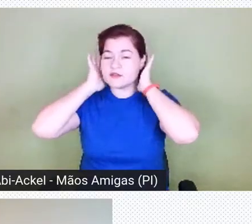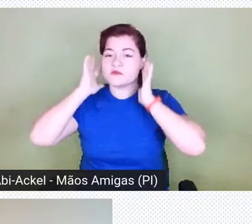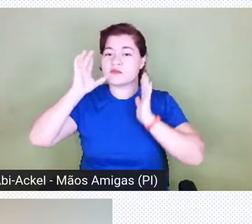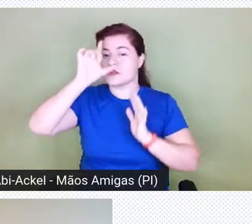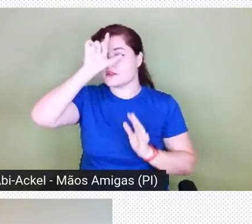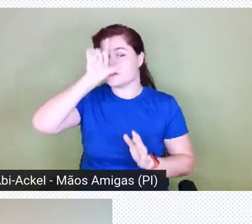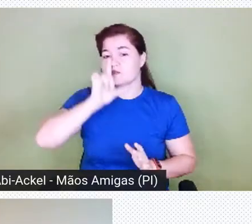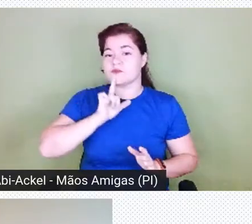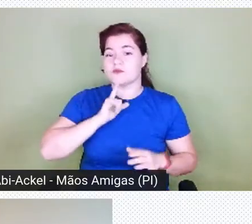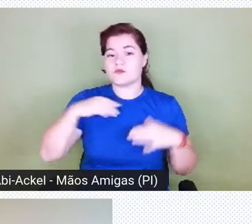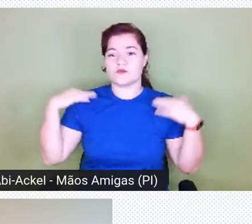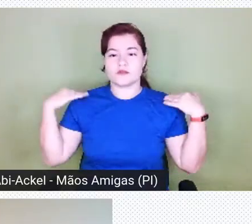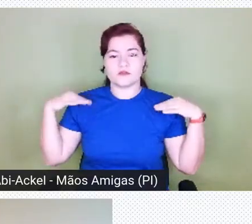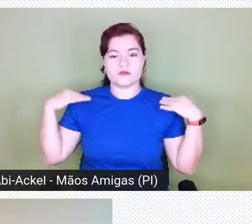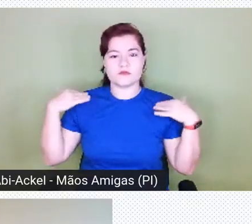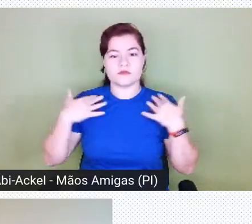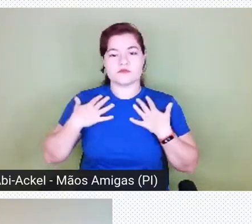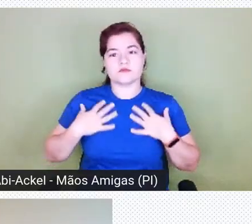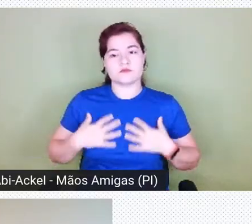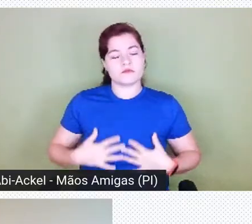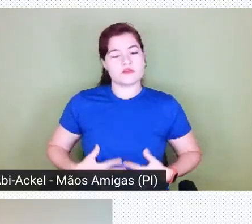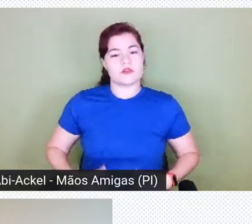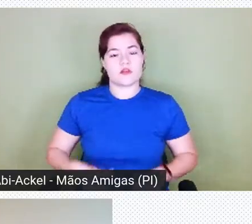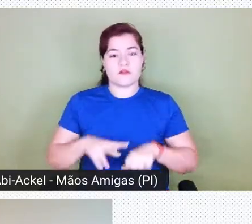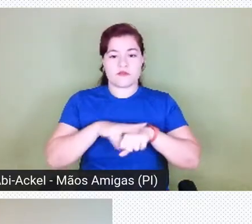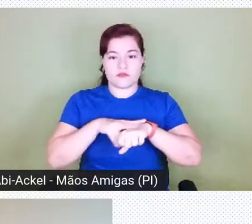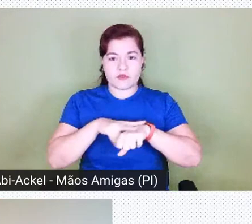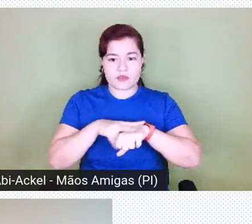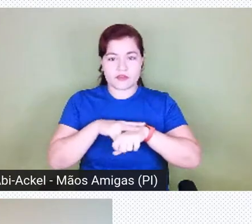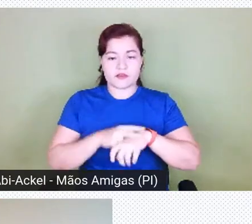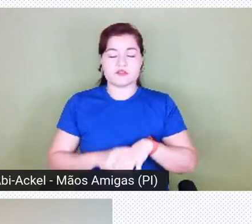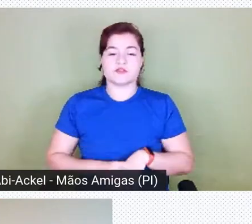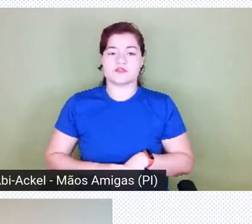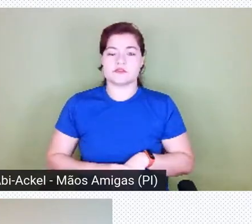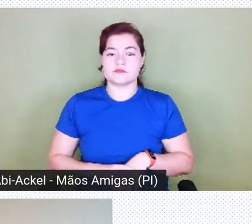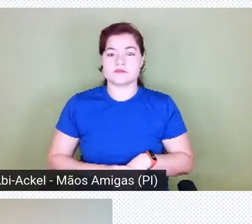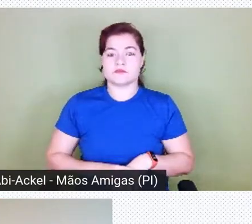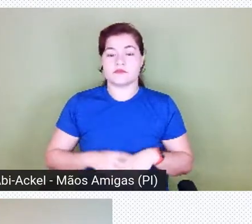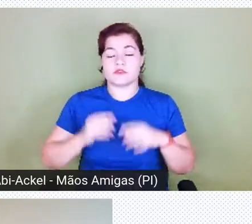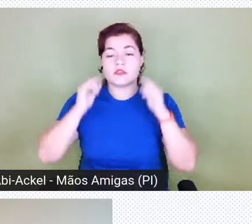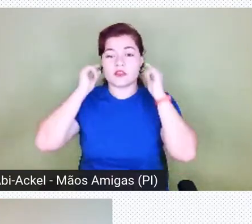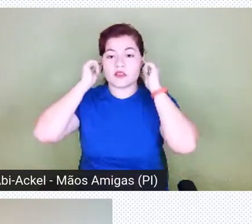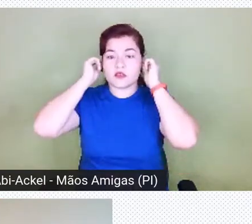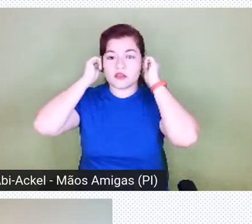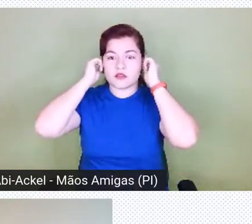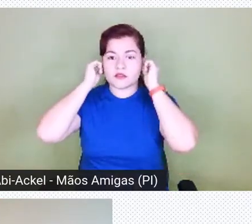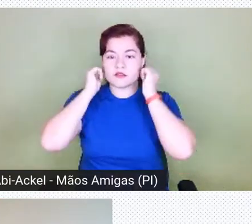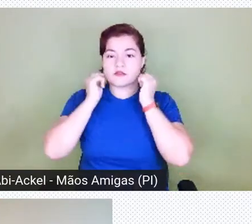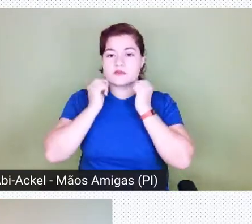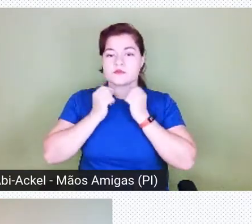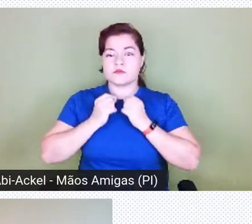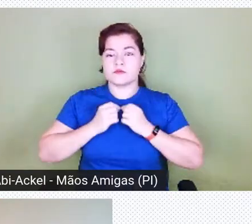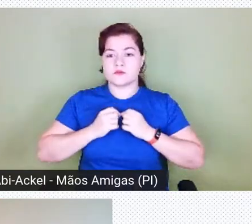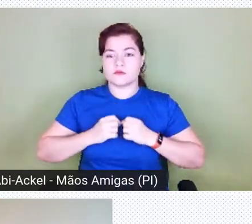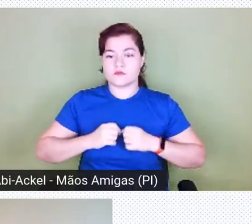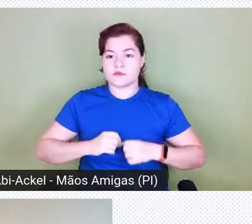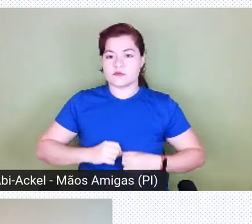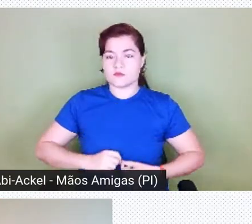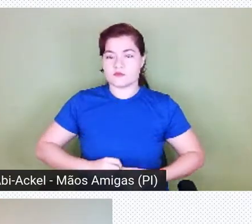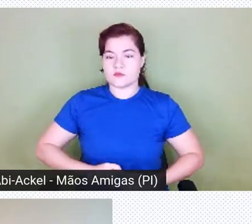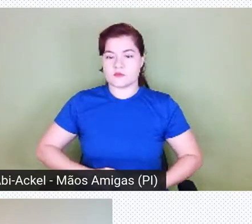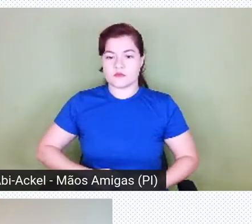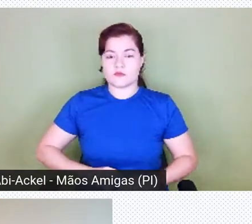ombros. Estou usando uma blusa verde, um microfone pequeno, pequenininho,